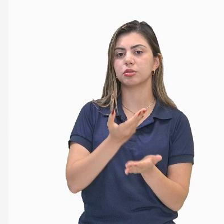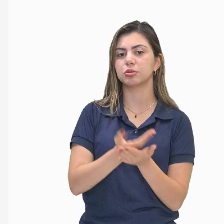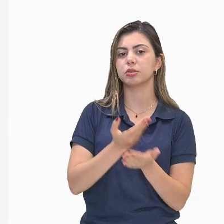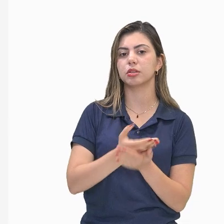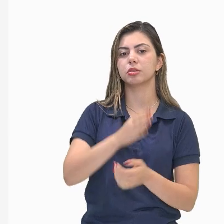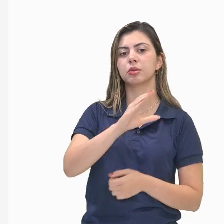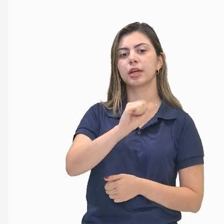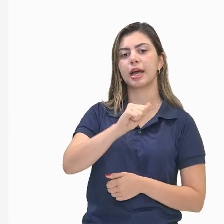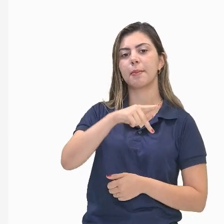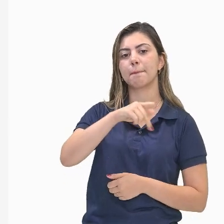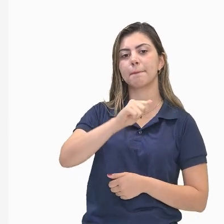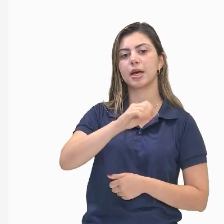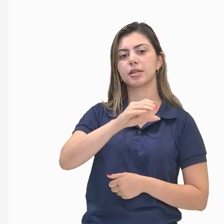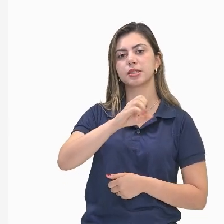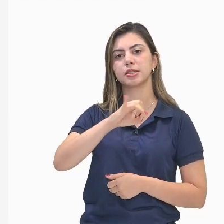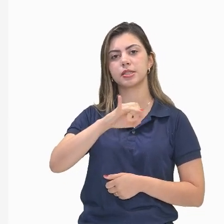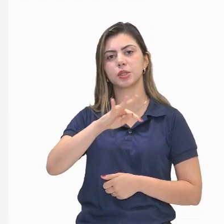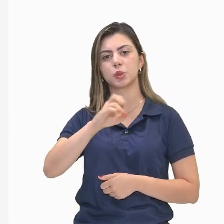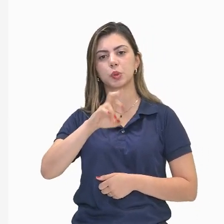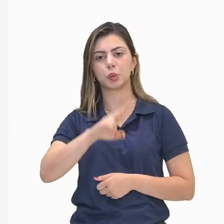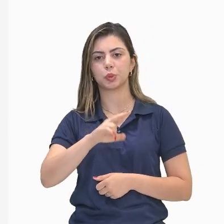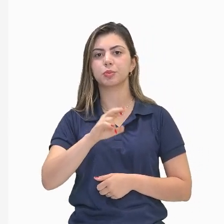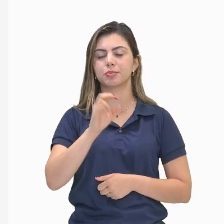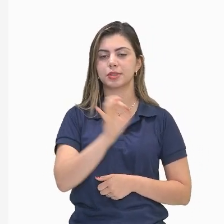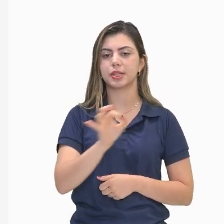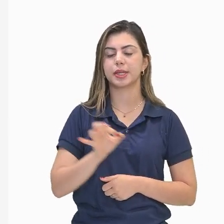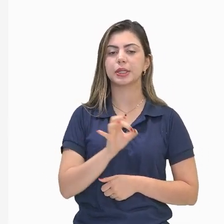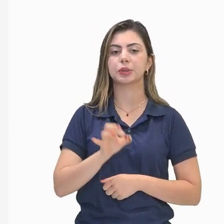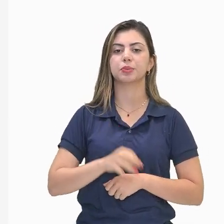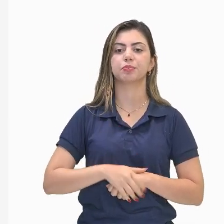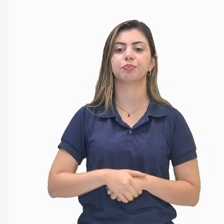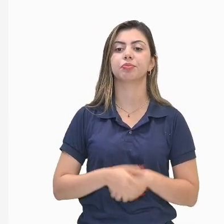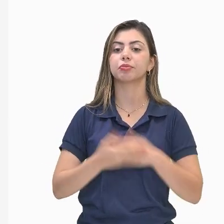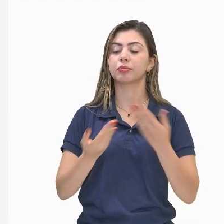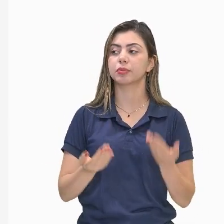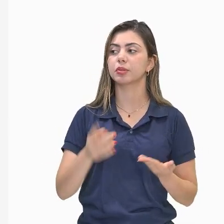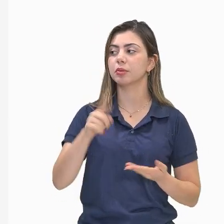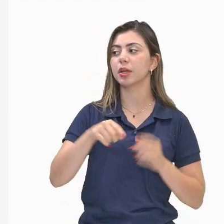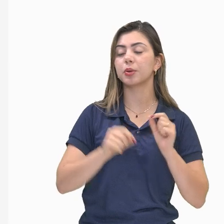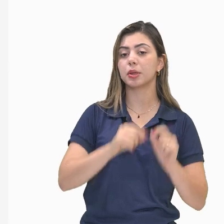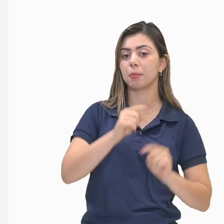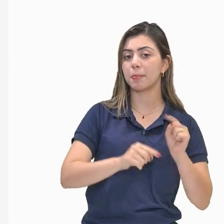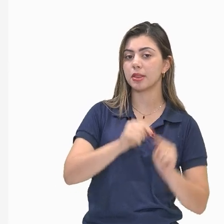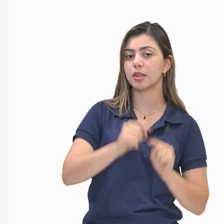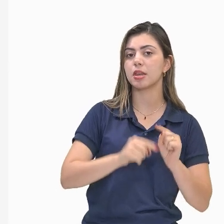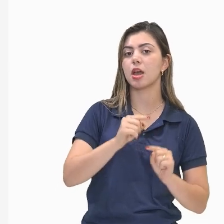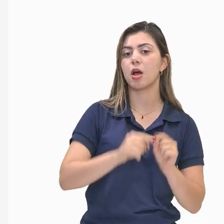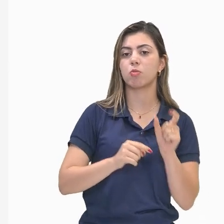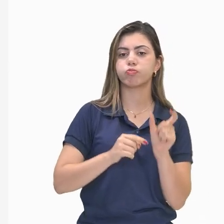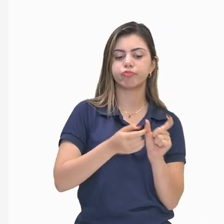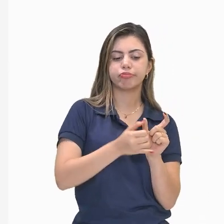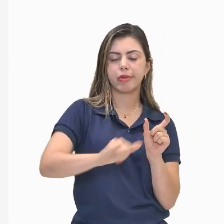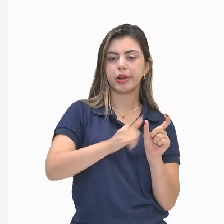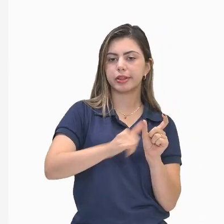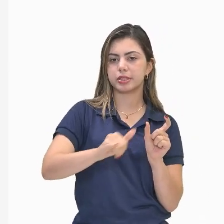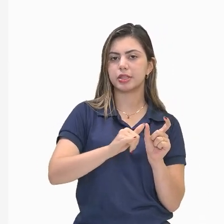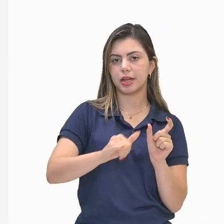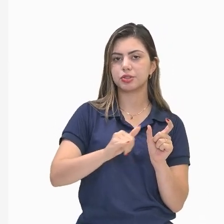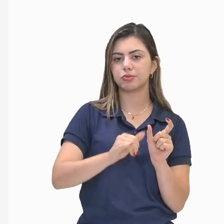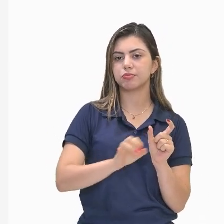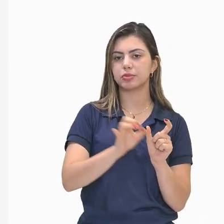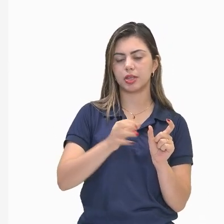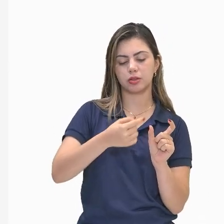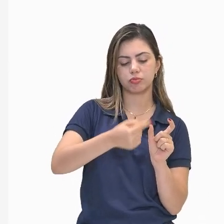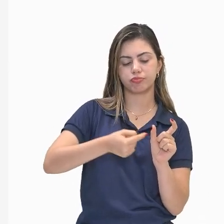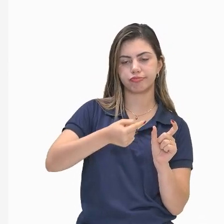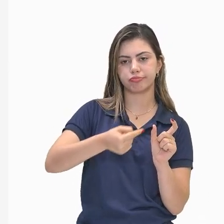pessoal, um capacitor é um dispositivo elétrico capaz de